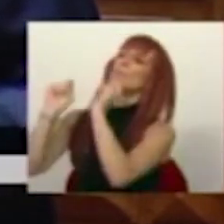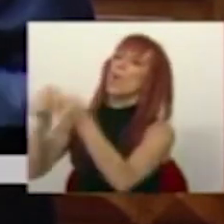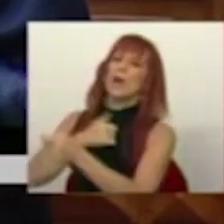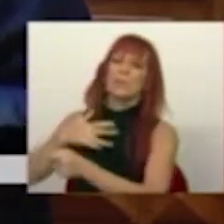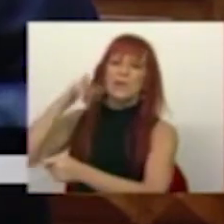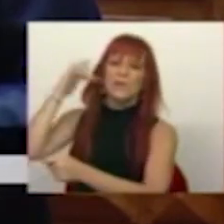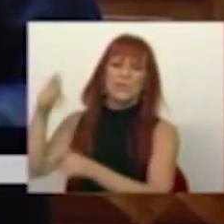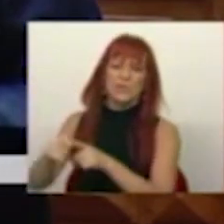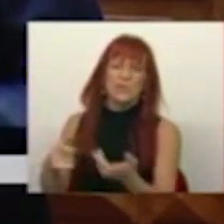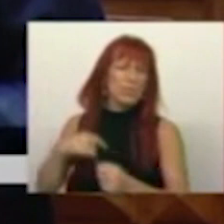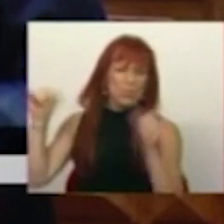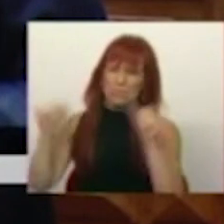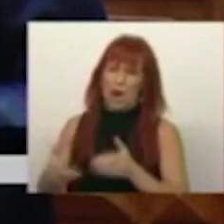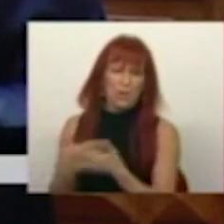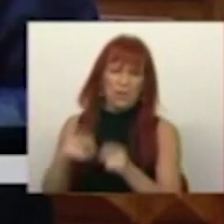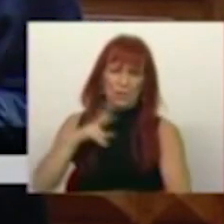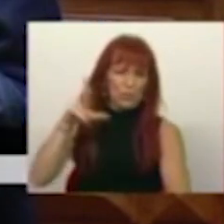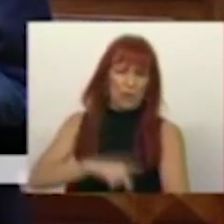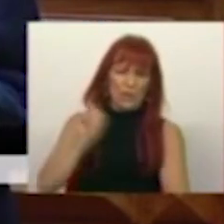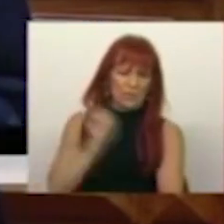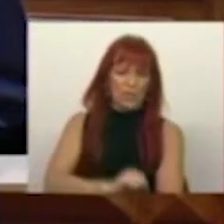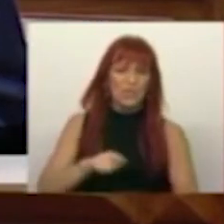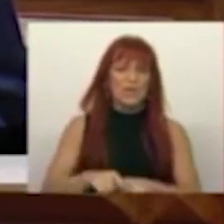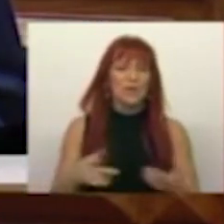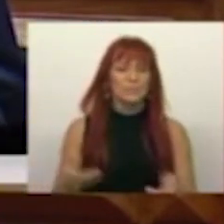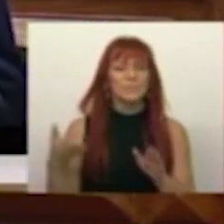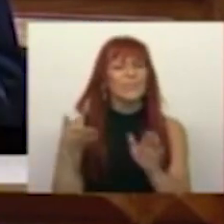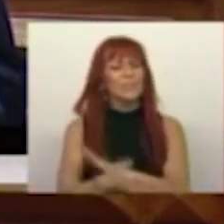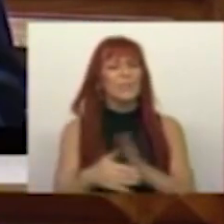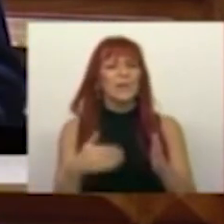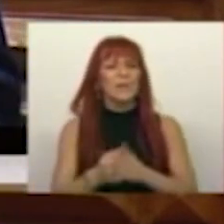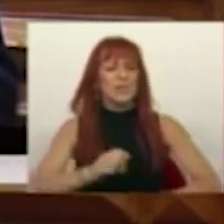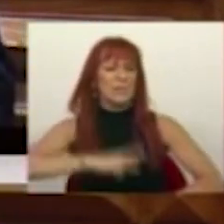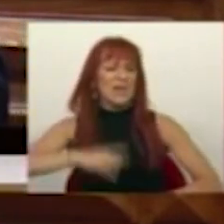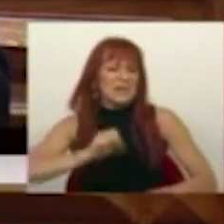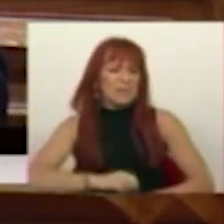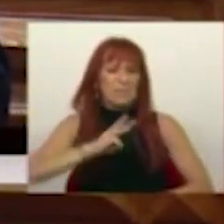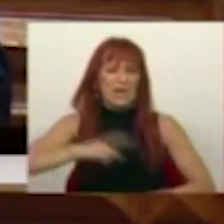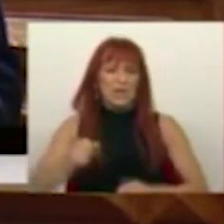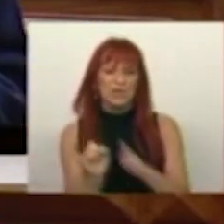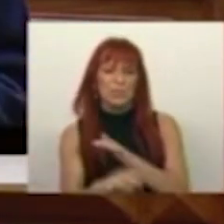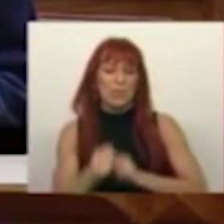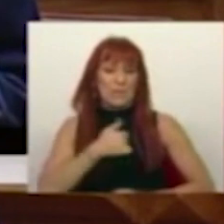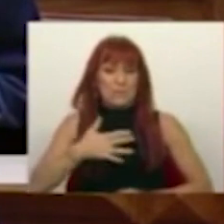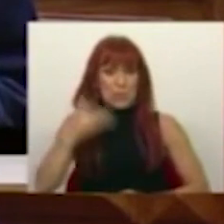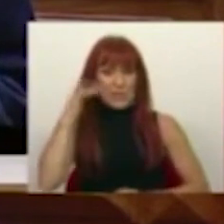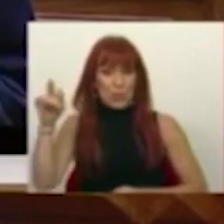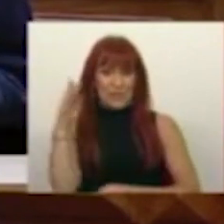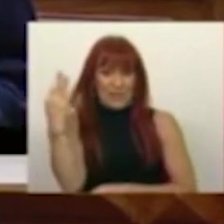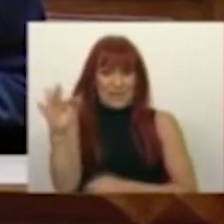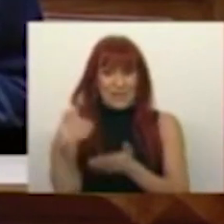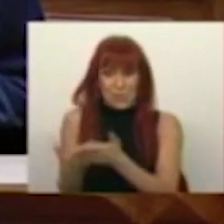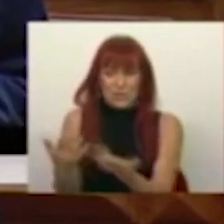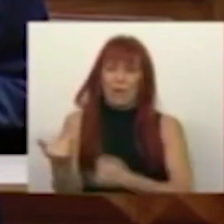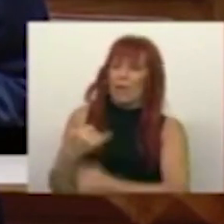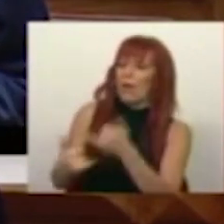multinacionais, num péssimo negócio para o país, que fez entrar uns milhares de milhões nos cofres da multinacional francesa